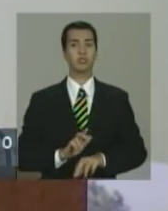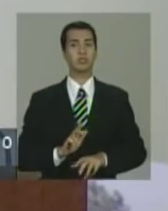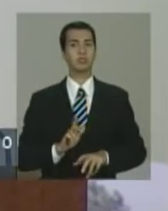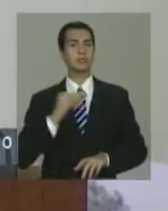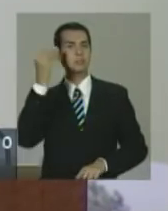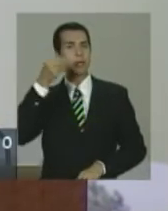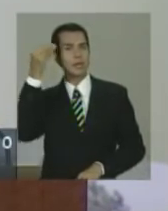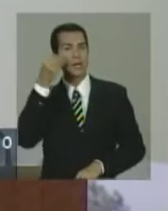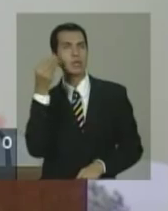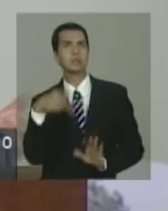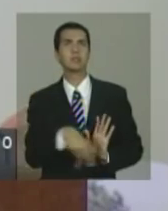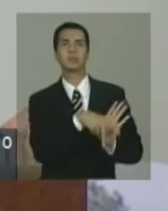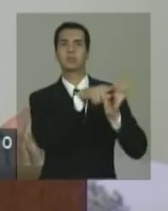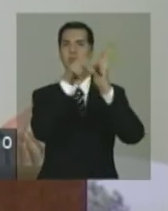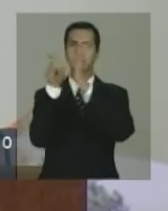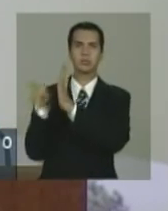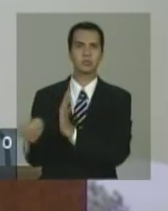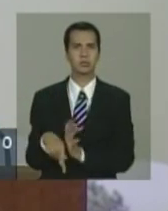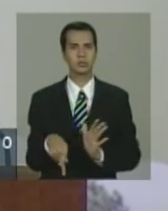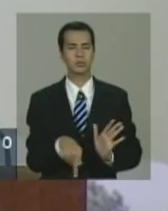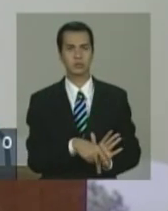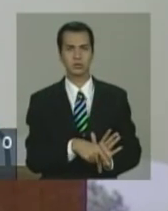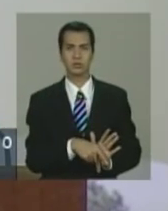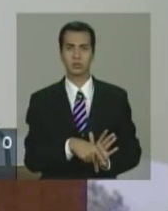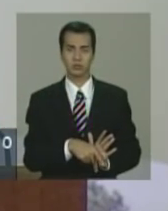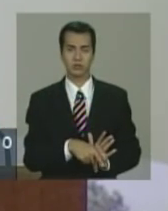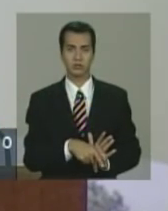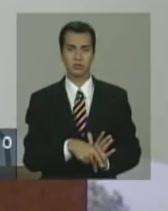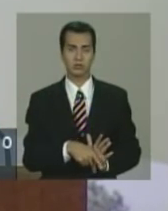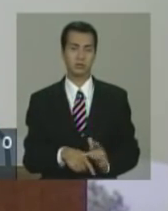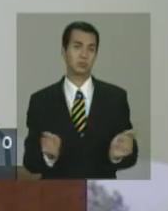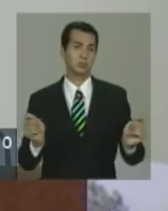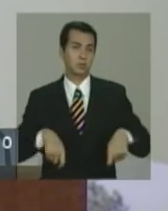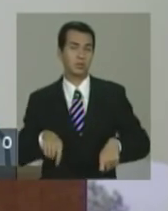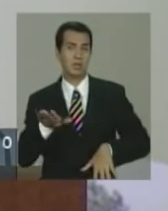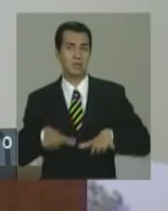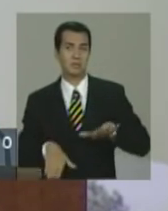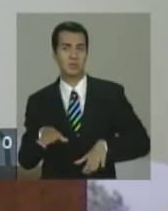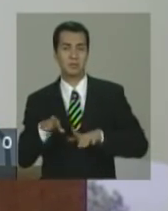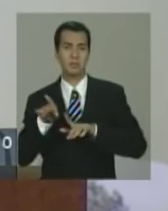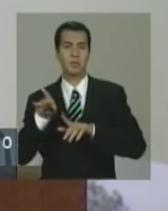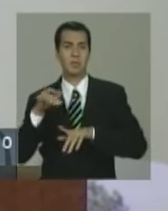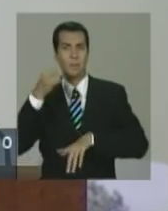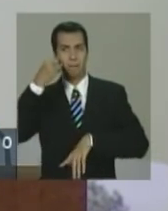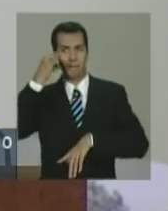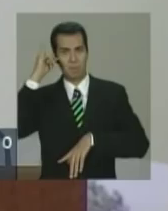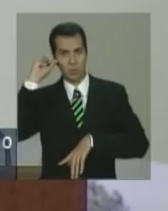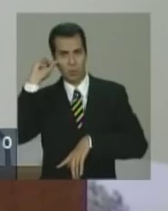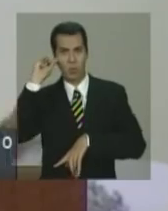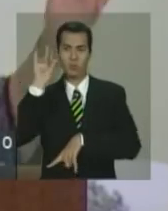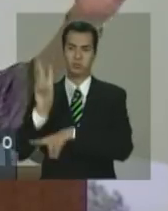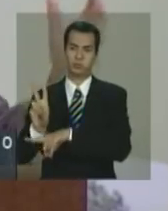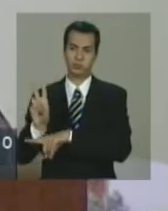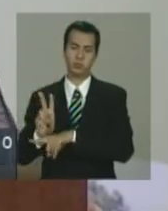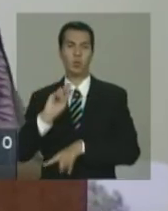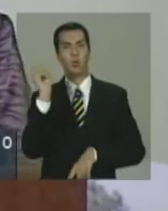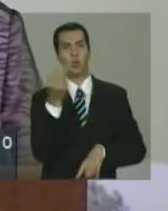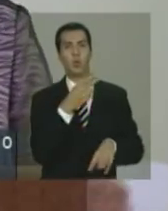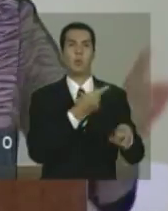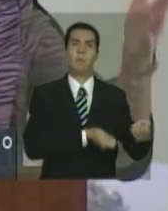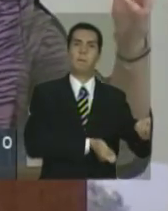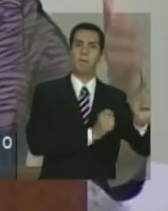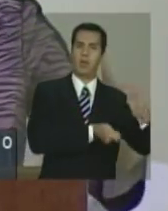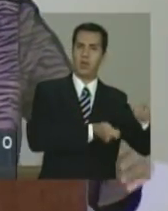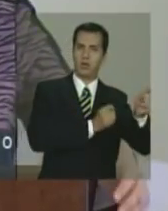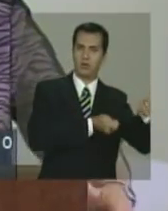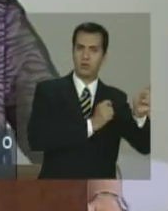certas experiências que pode ir, tanto na área da pecuária do boi até a área da pesca,